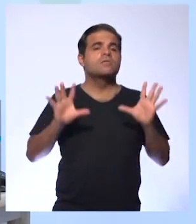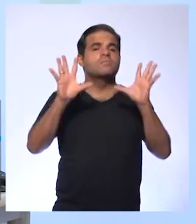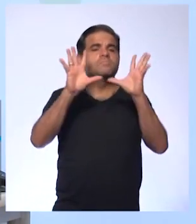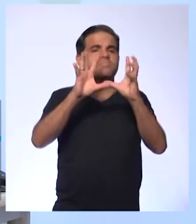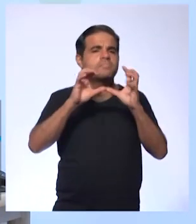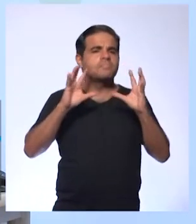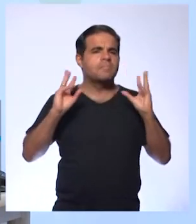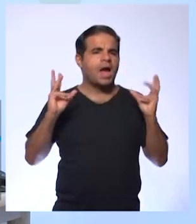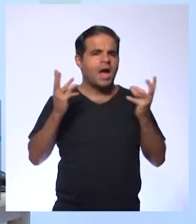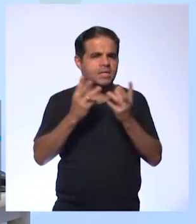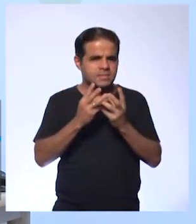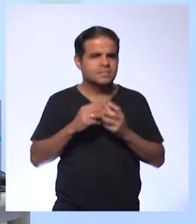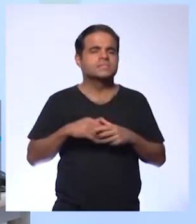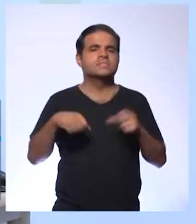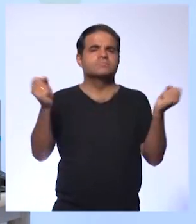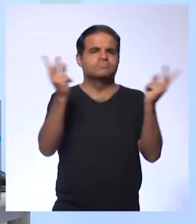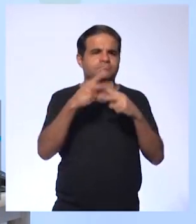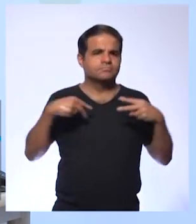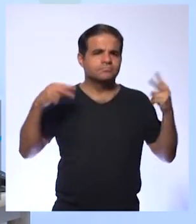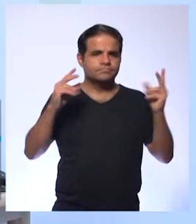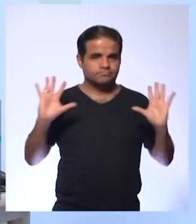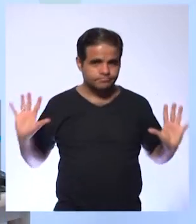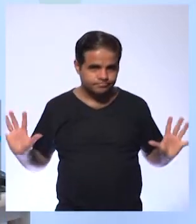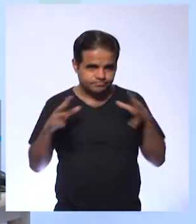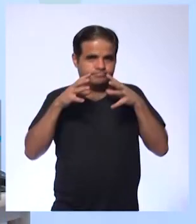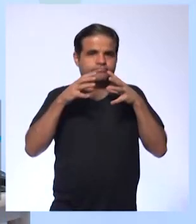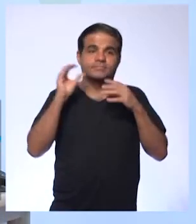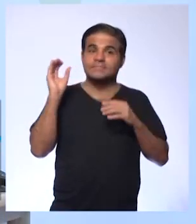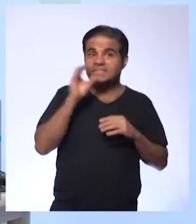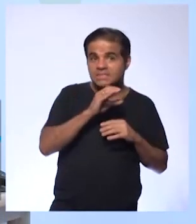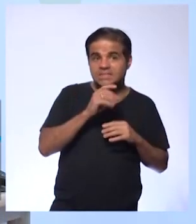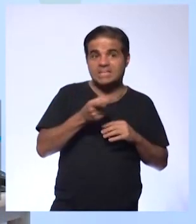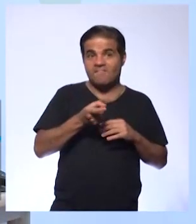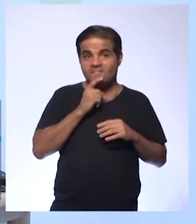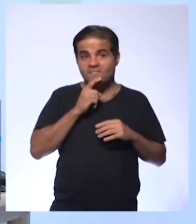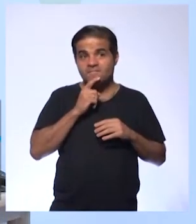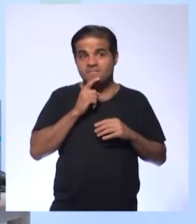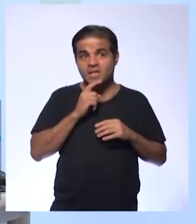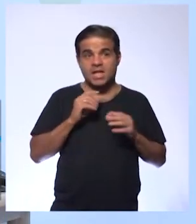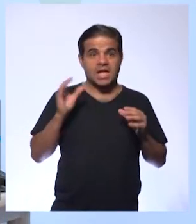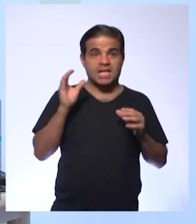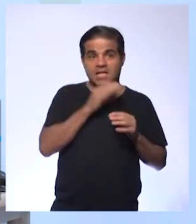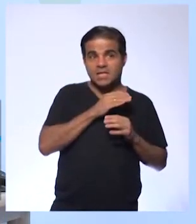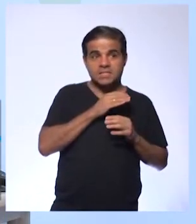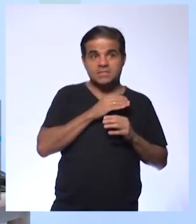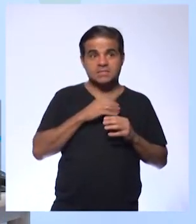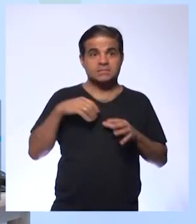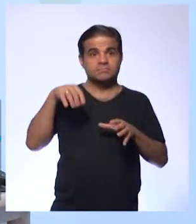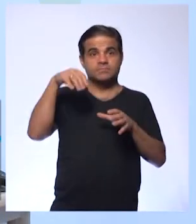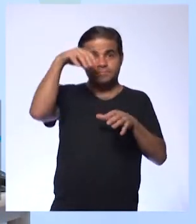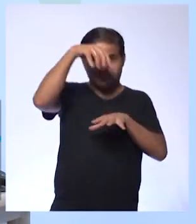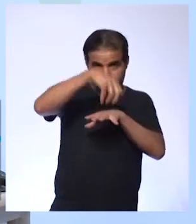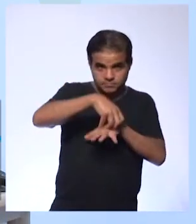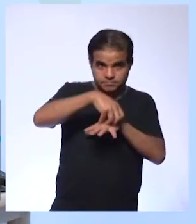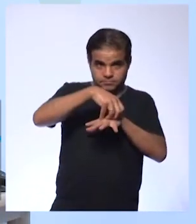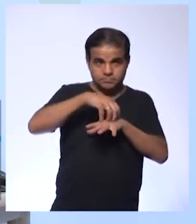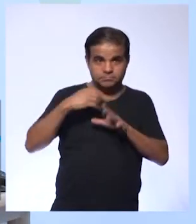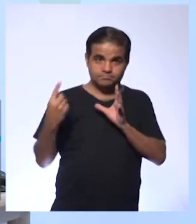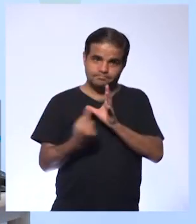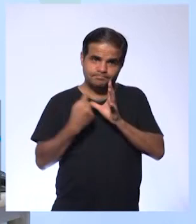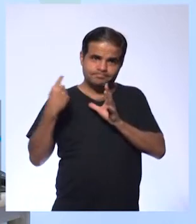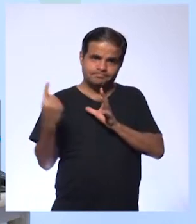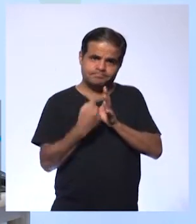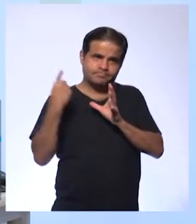de ventos, né, que acabam colidindo com massa quente e fria, e a massa quente ela acaba se centralizando e